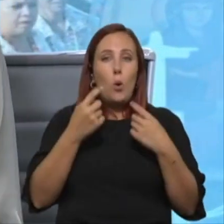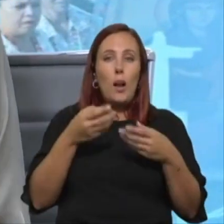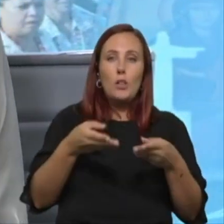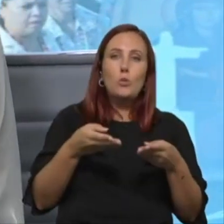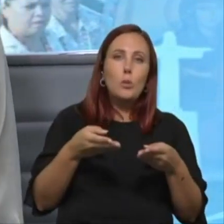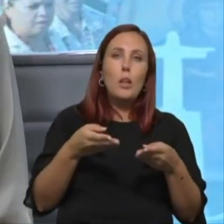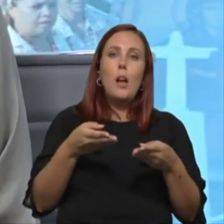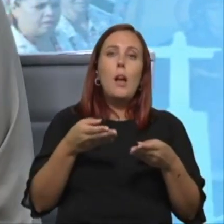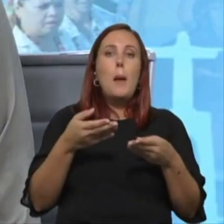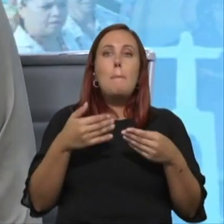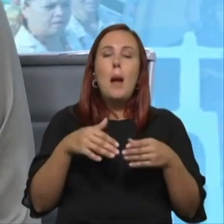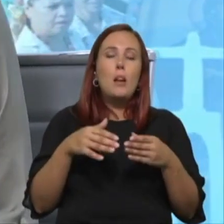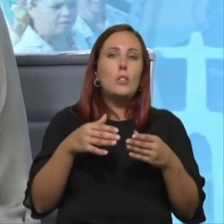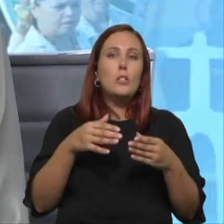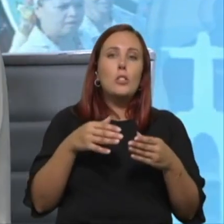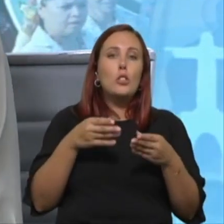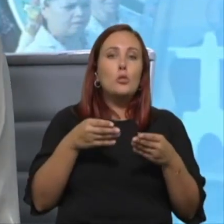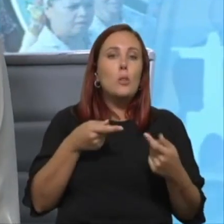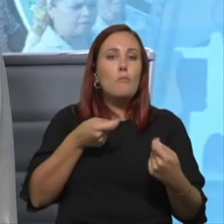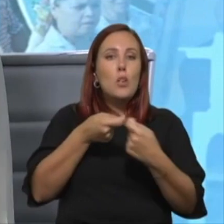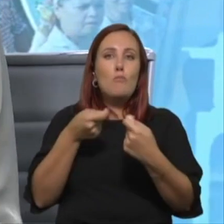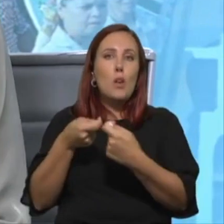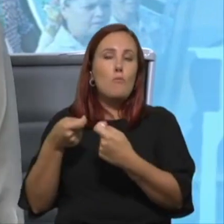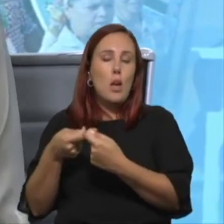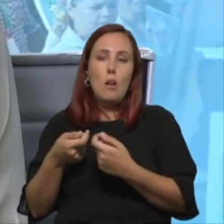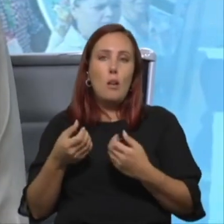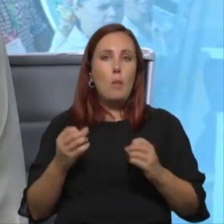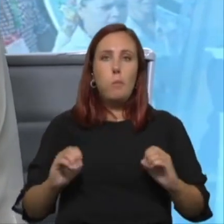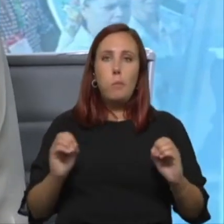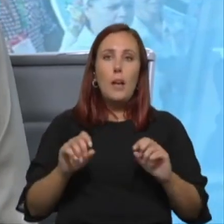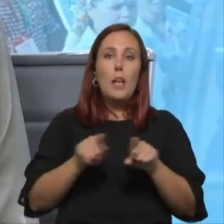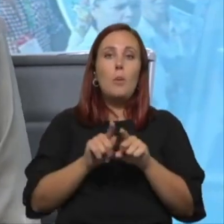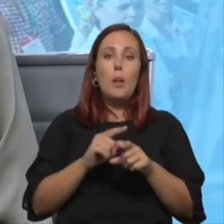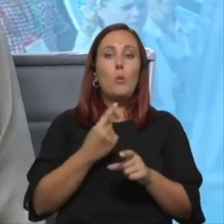está a ter possibilidade de resposta. Não é uma realidade só